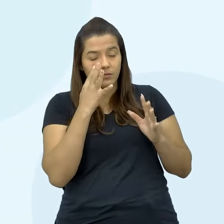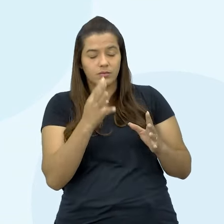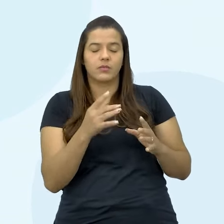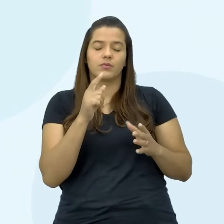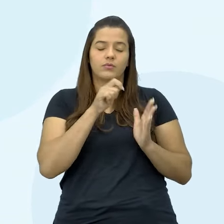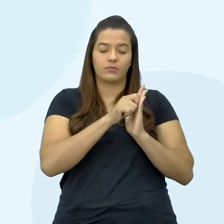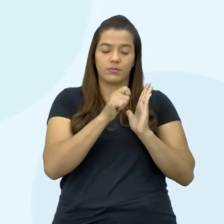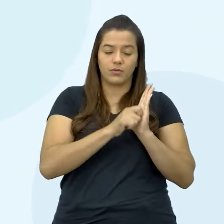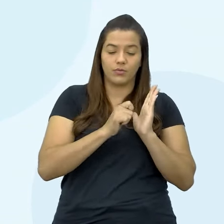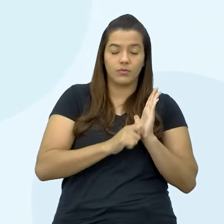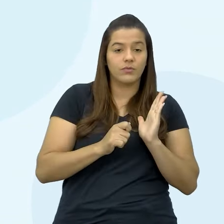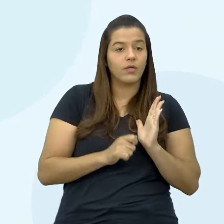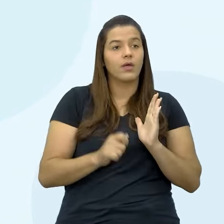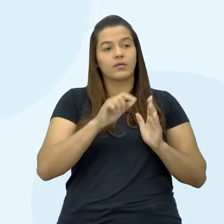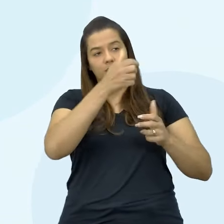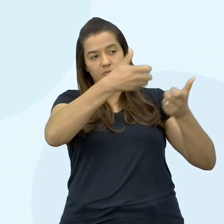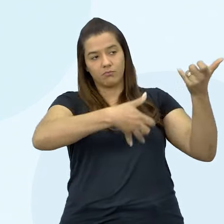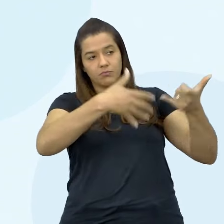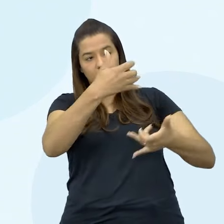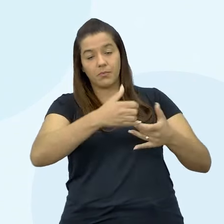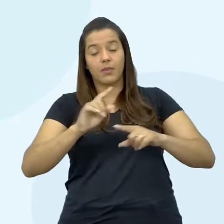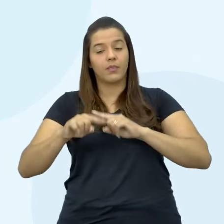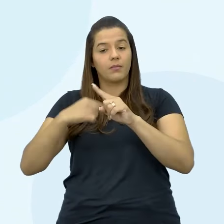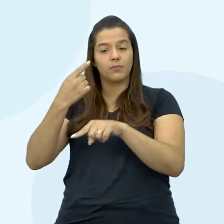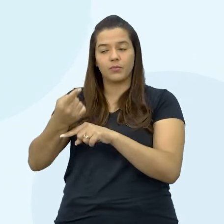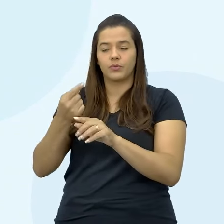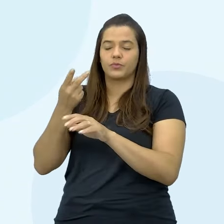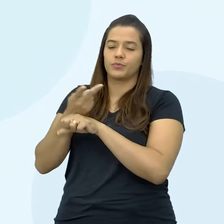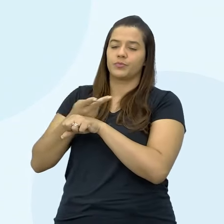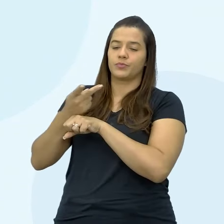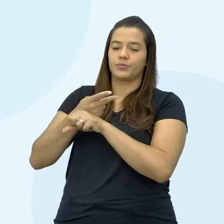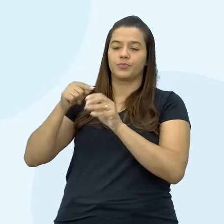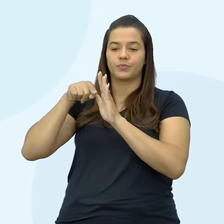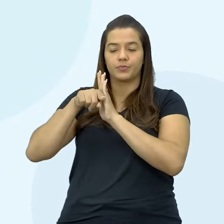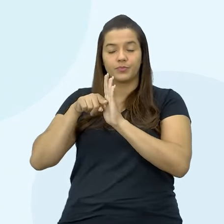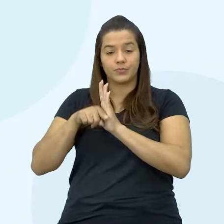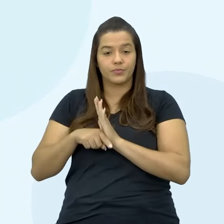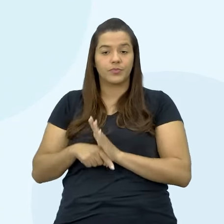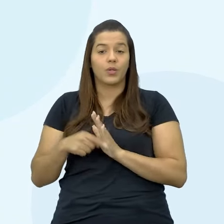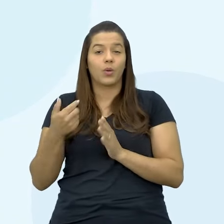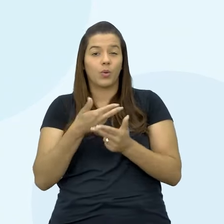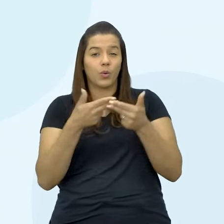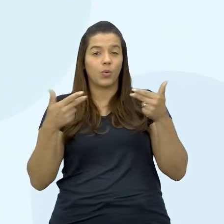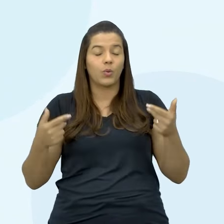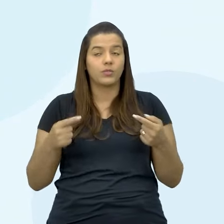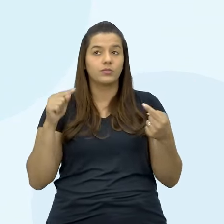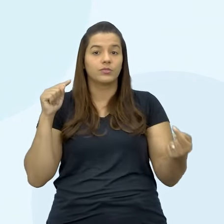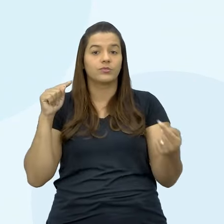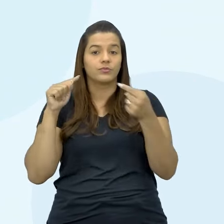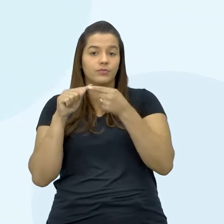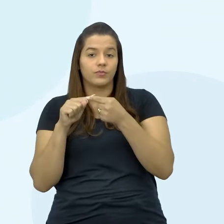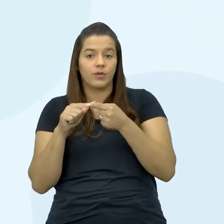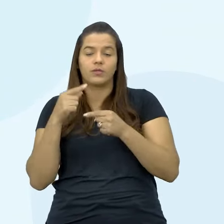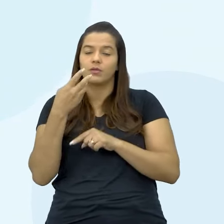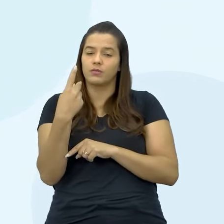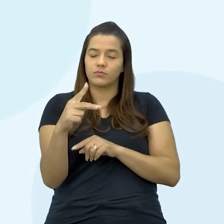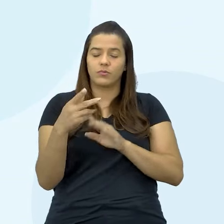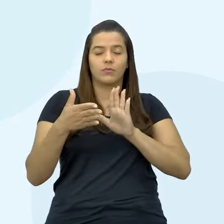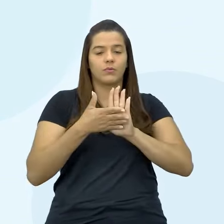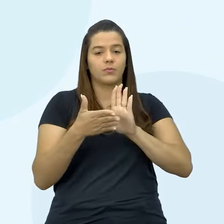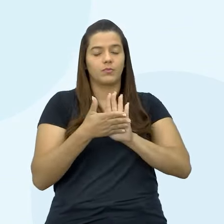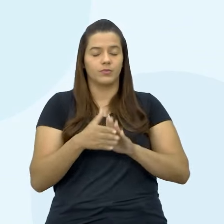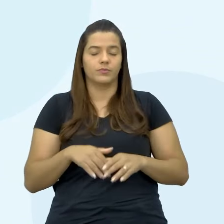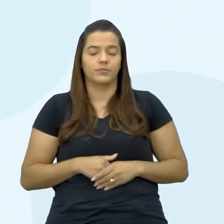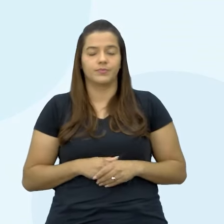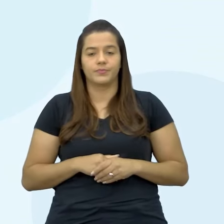sobre essas falas para posterior consulta, especialmente aquilo que que tiver ligação com a proposta desse